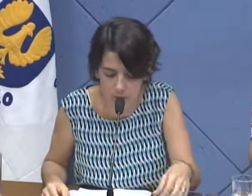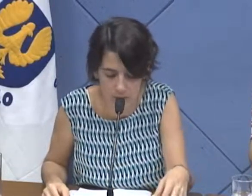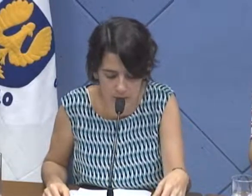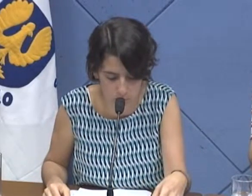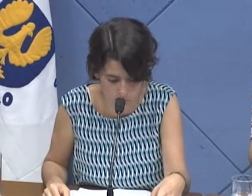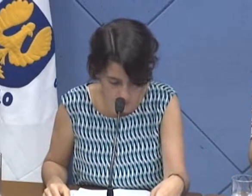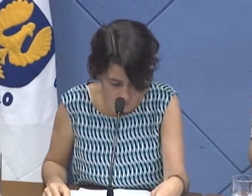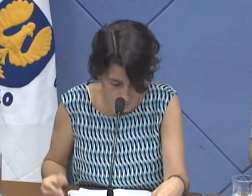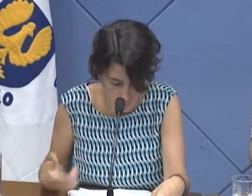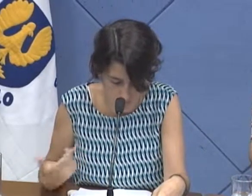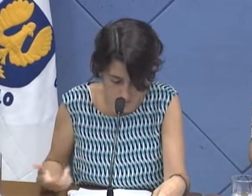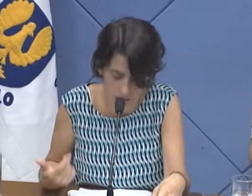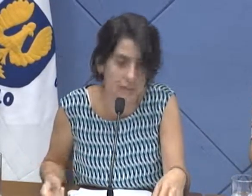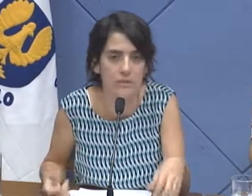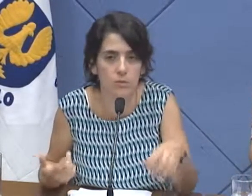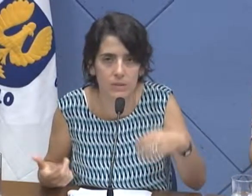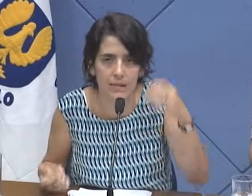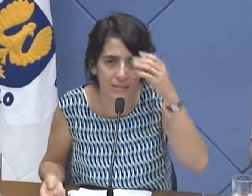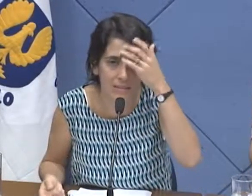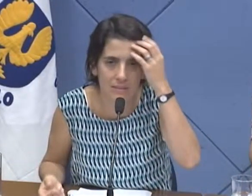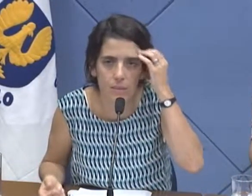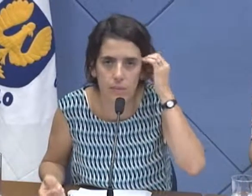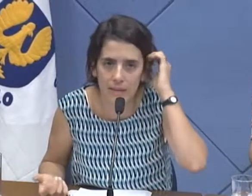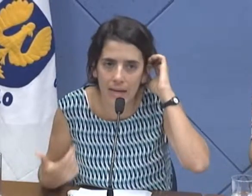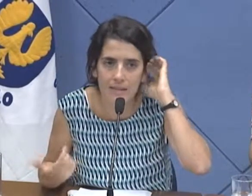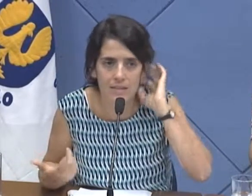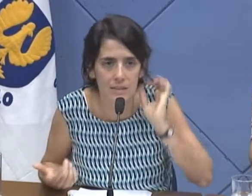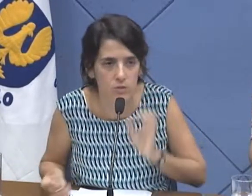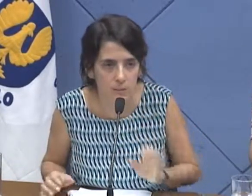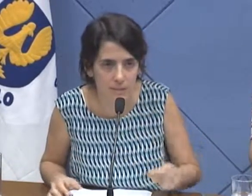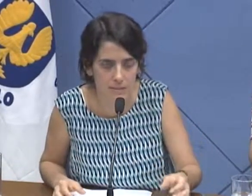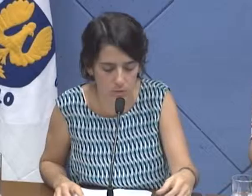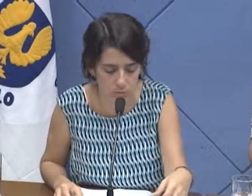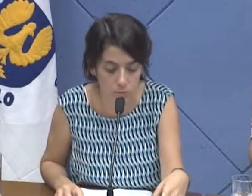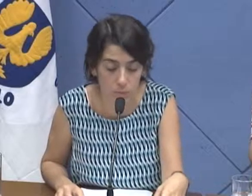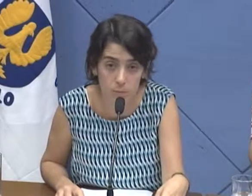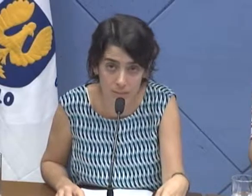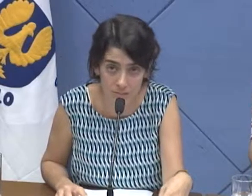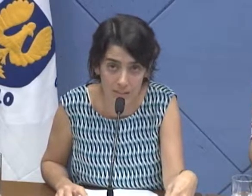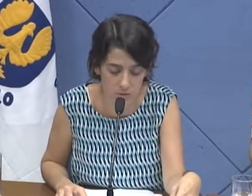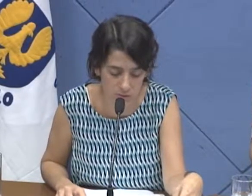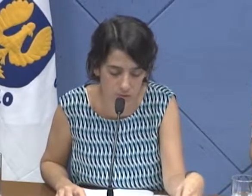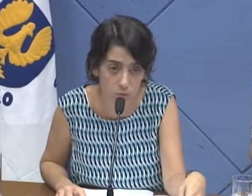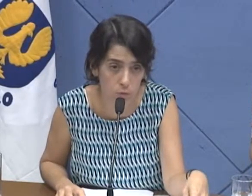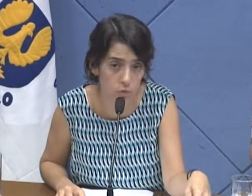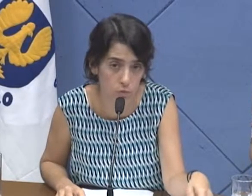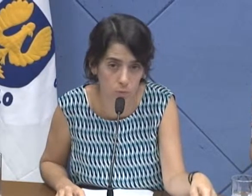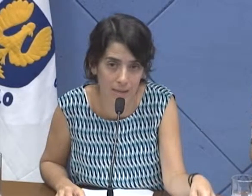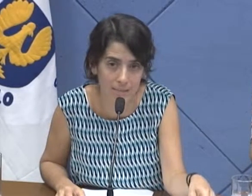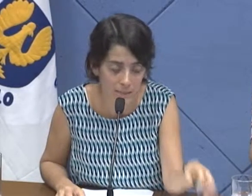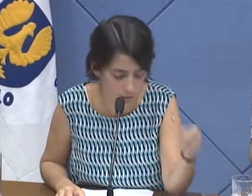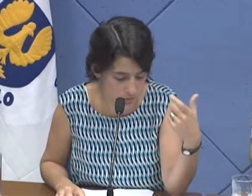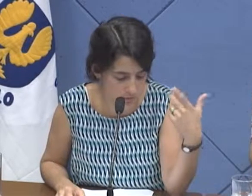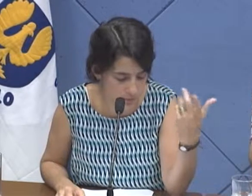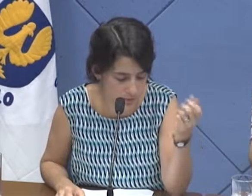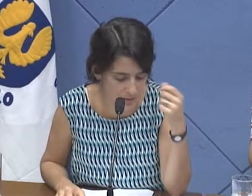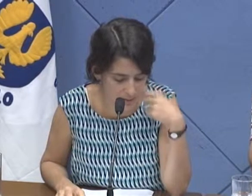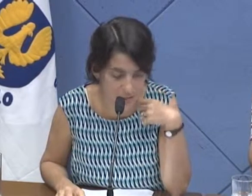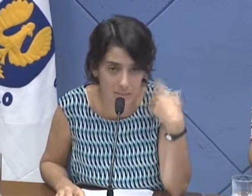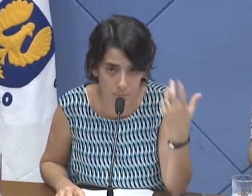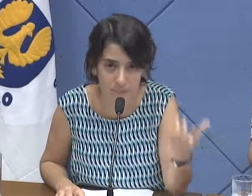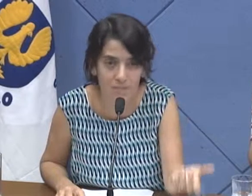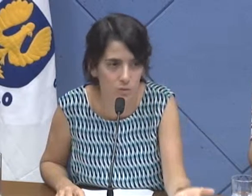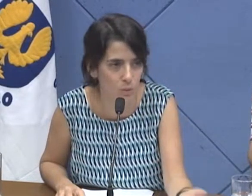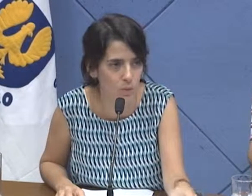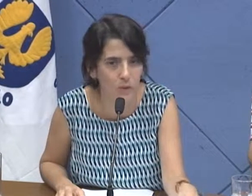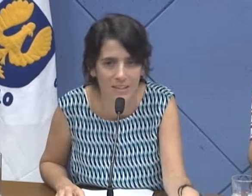hoje nós tenhamos essas modalidades temporárias, né, de imigração sejam mais presentes nesses fluxos, mas nós temos que